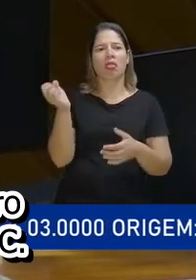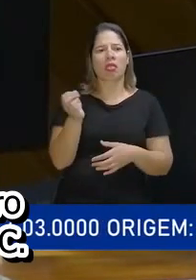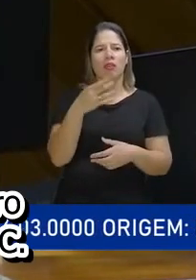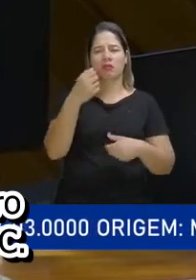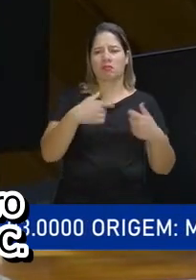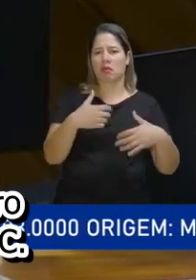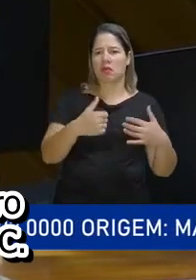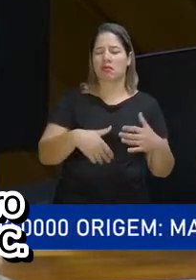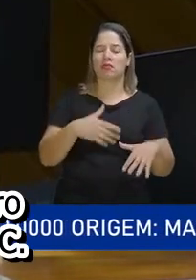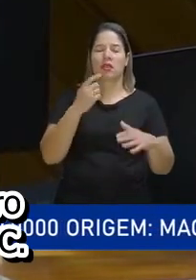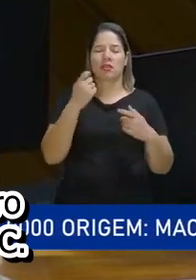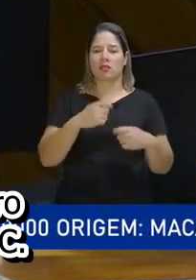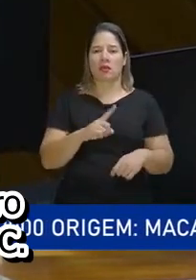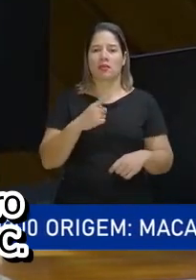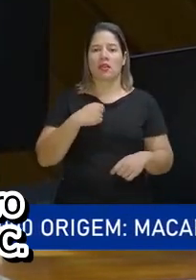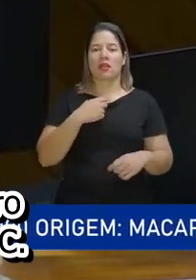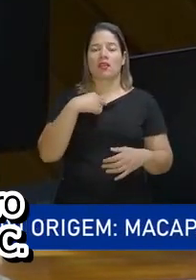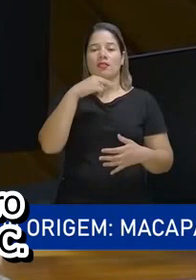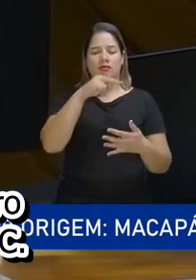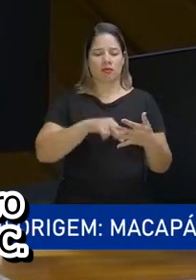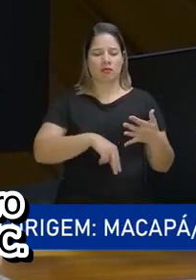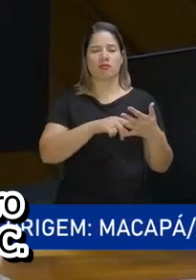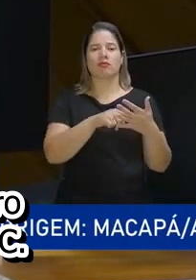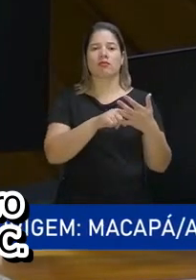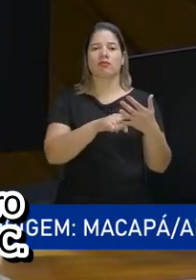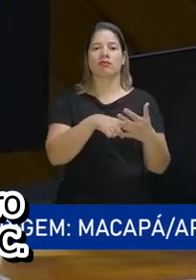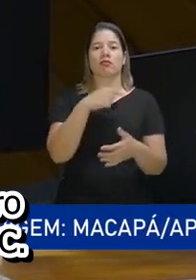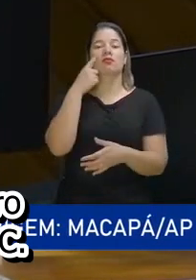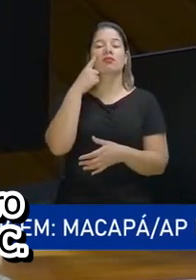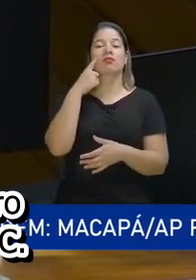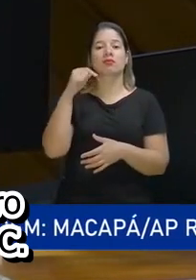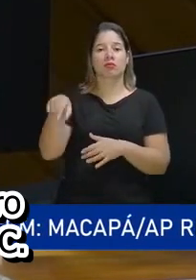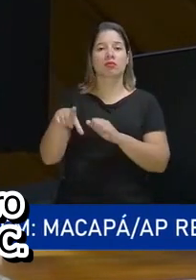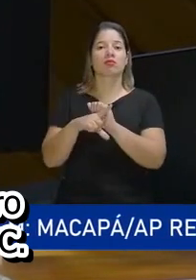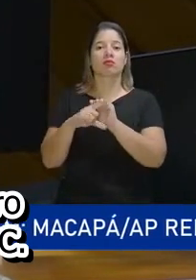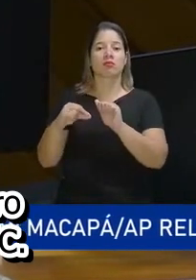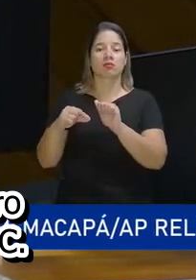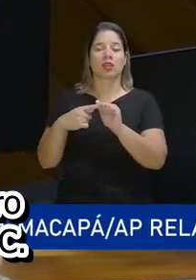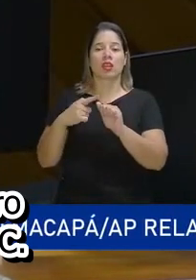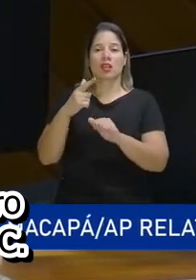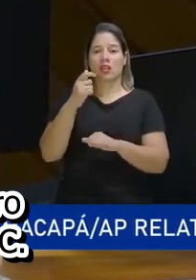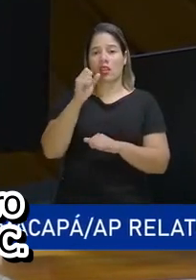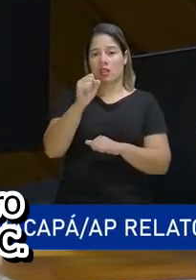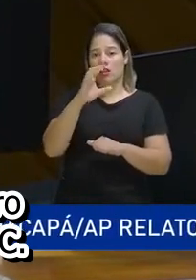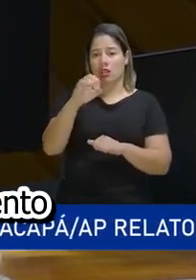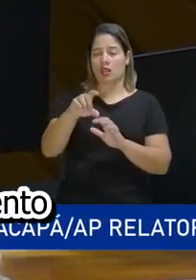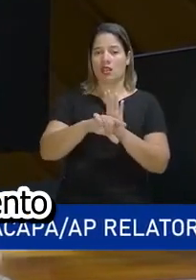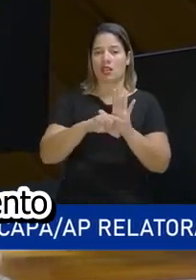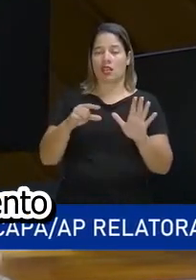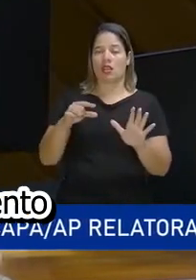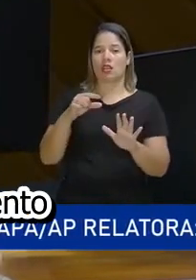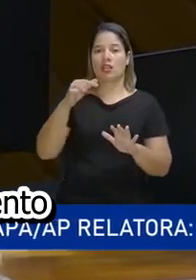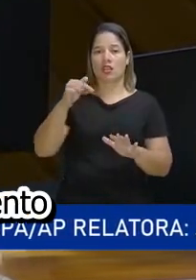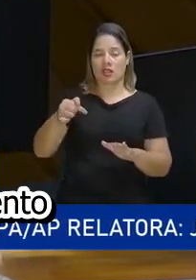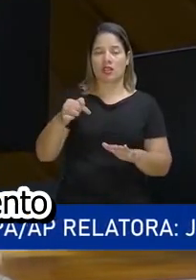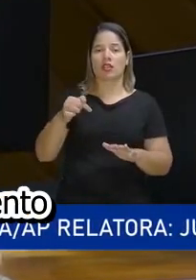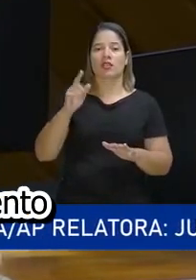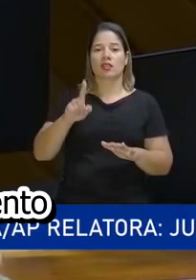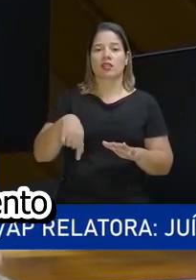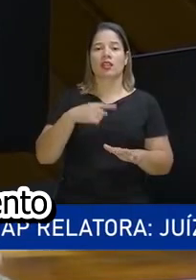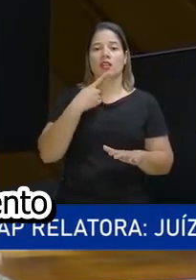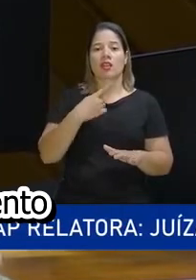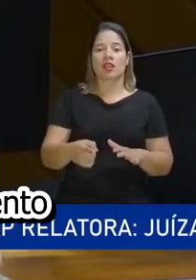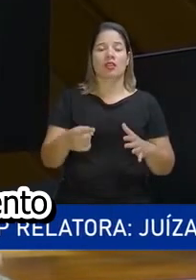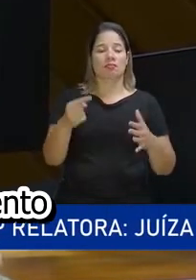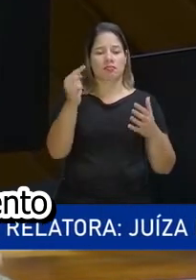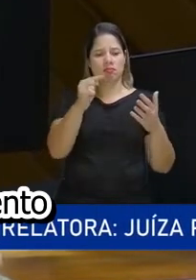diante dessas circunstâncias, eu vislumbro a hipótese prevista no artigo 80, inciso 7º do CPC. Então, ante o exposto, eu voto pelo